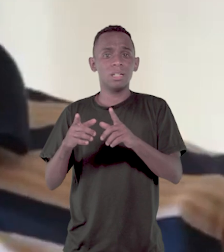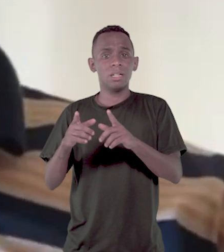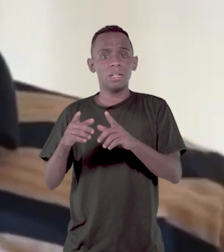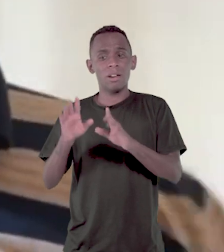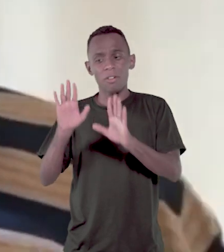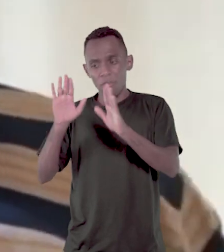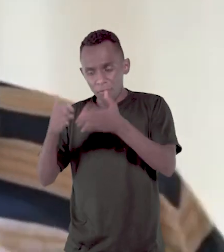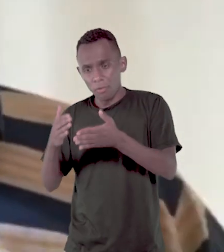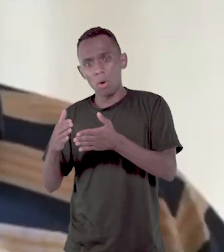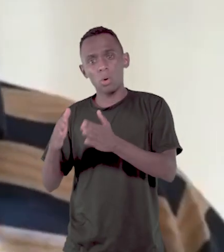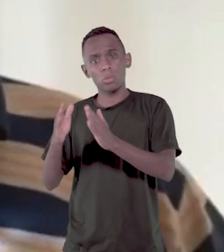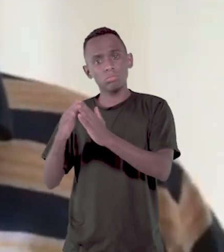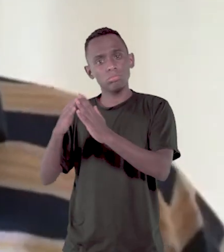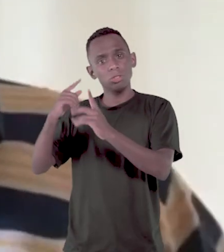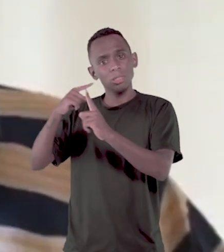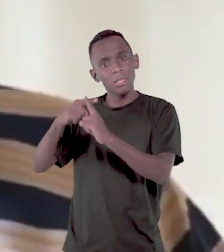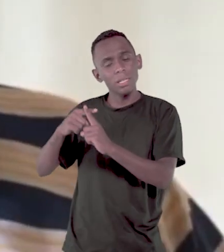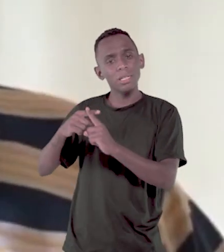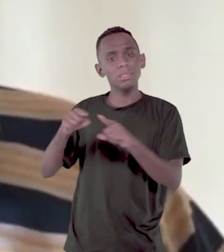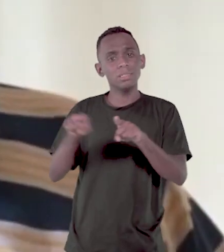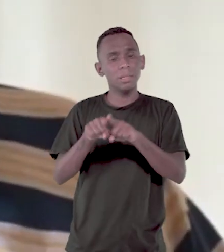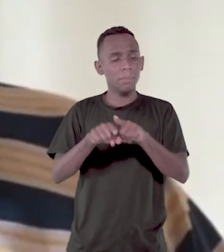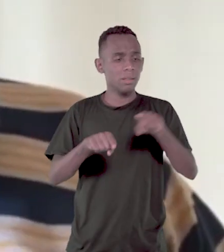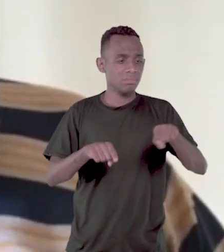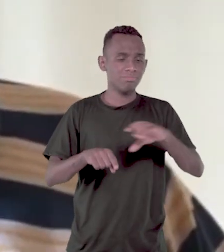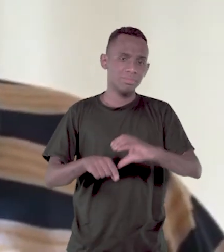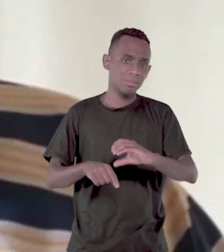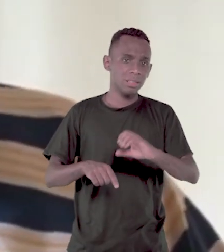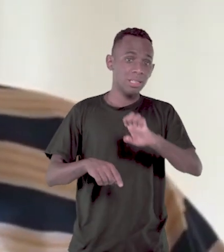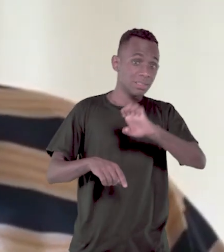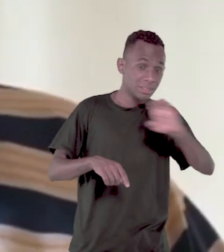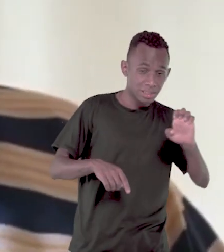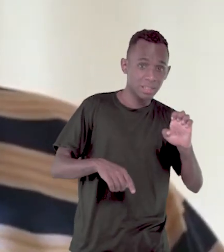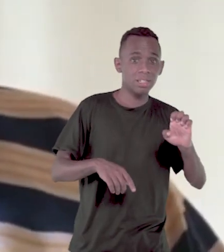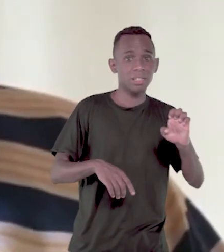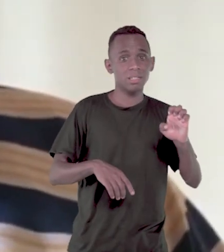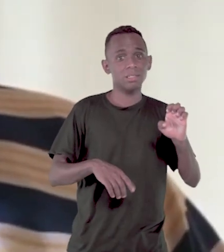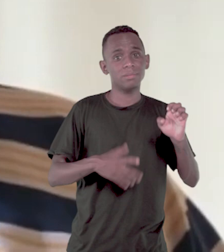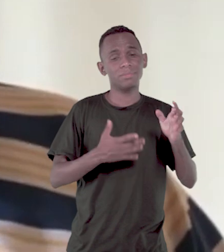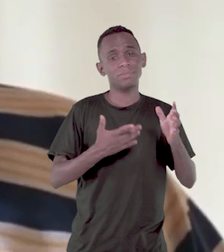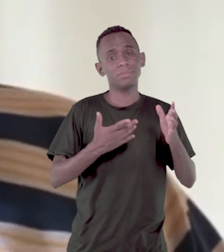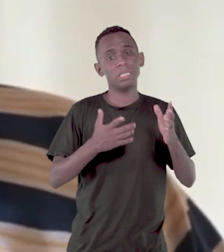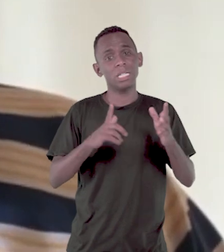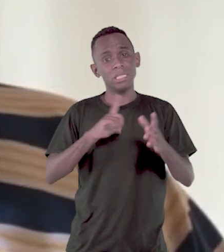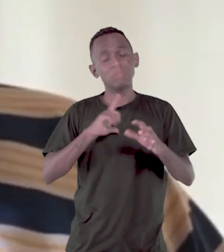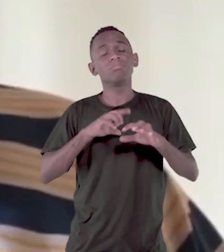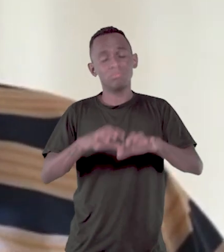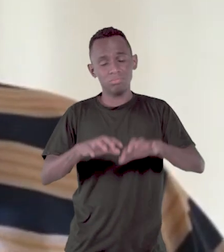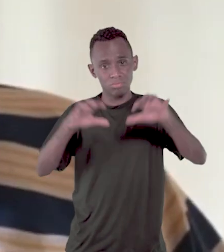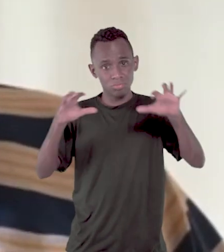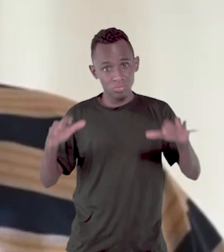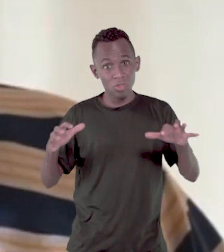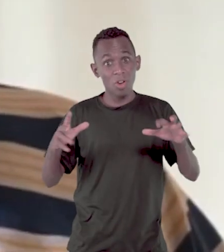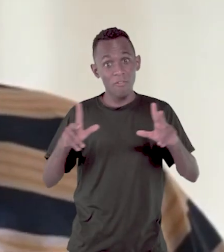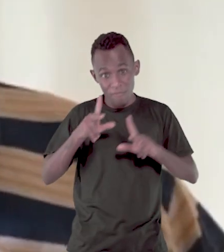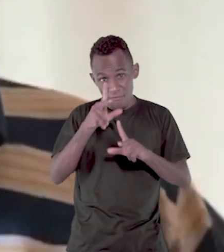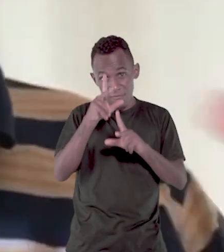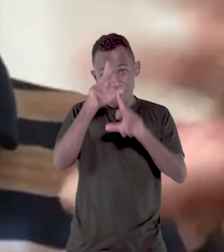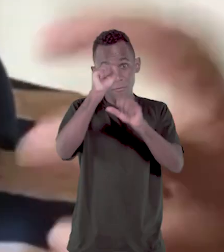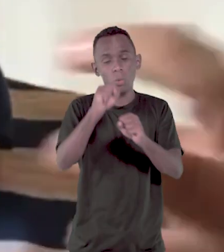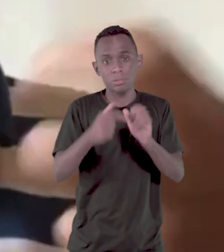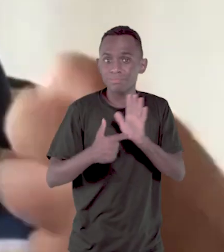direita católica, a esquerda socialista, a esquerda comunista, né? E era tudo assim